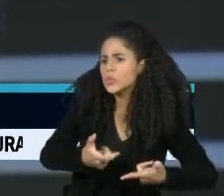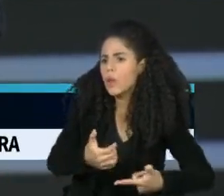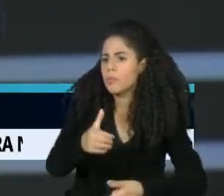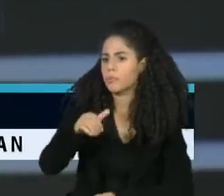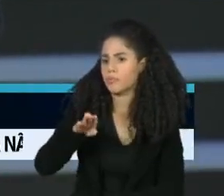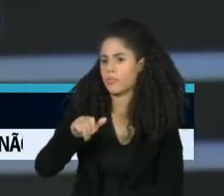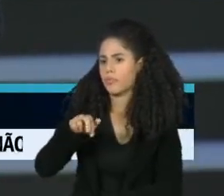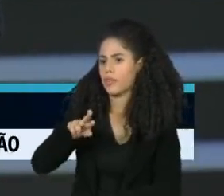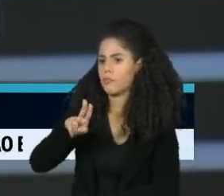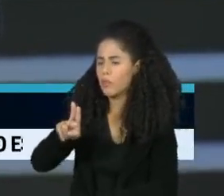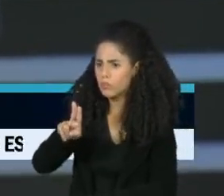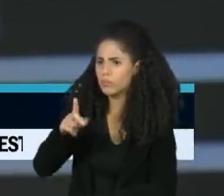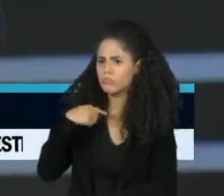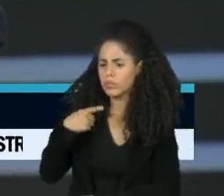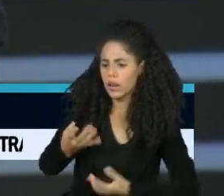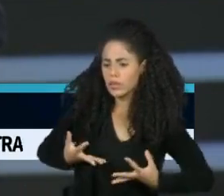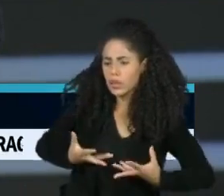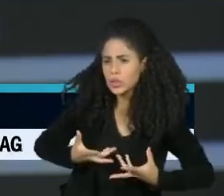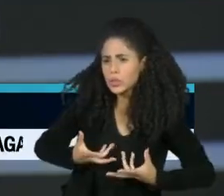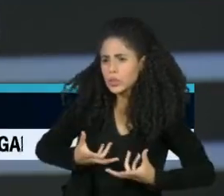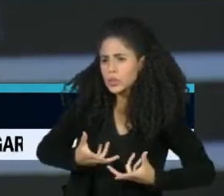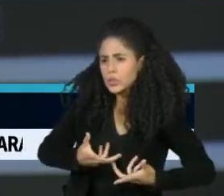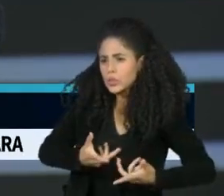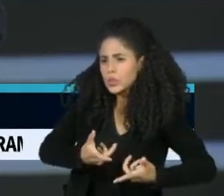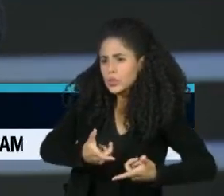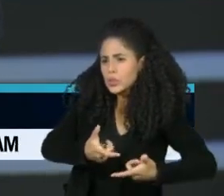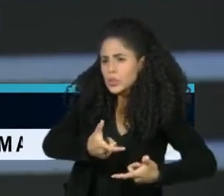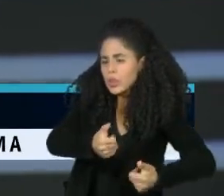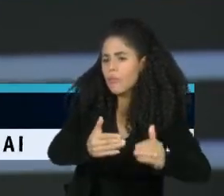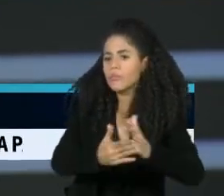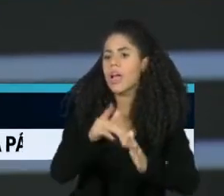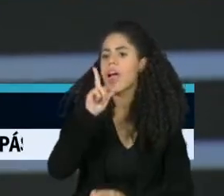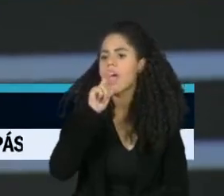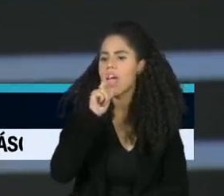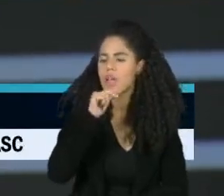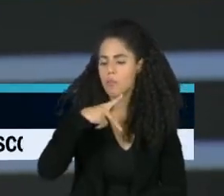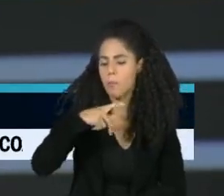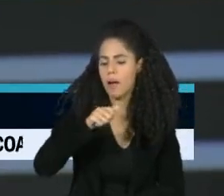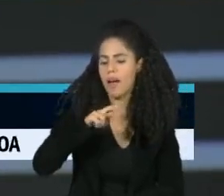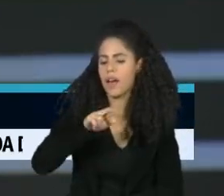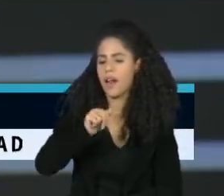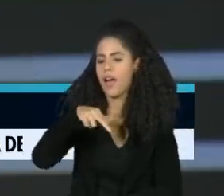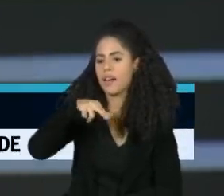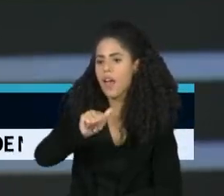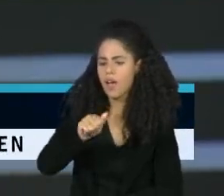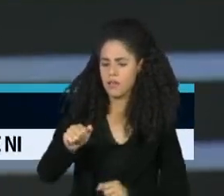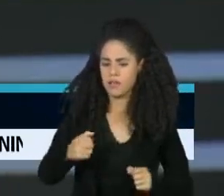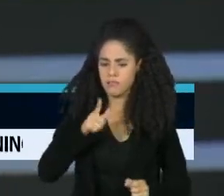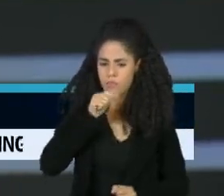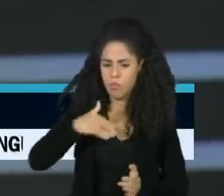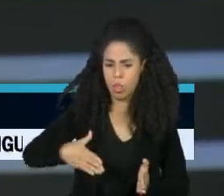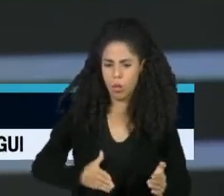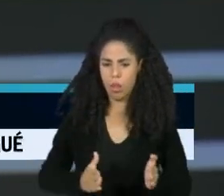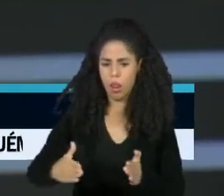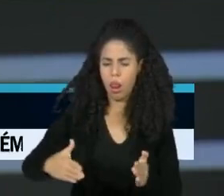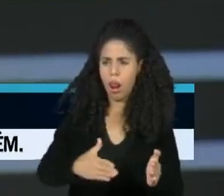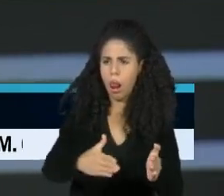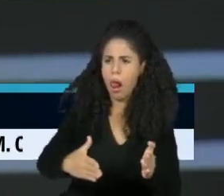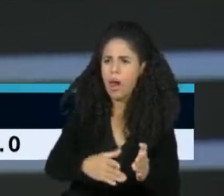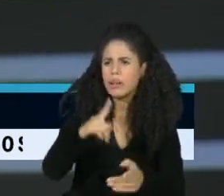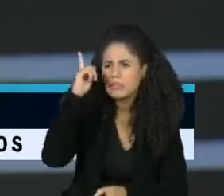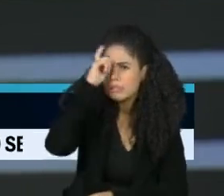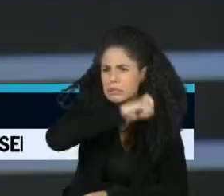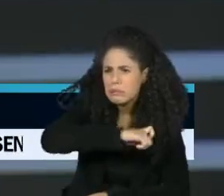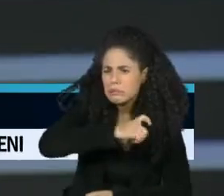na expansão de Bauru até o chegar ao Rio Paraná na construção da estrada de ferro Então é isso é um processo histórico trágico aqui no